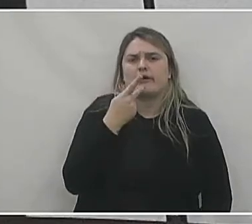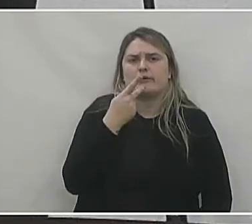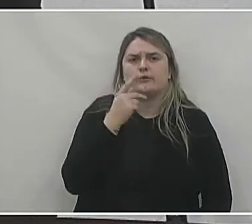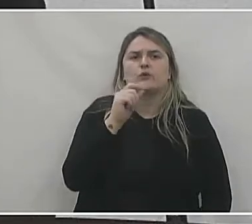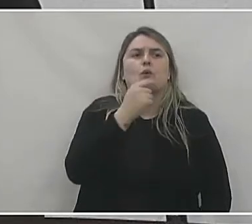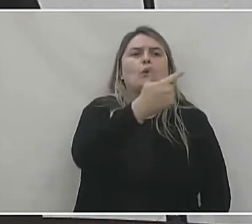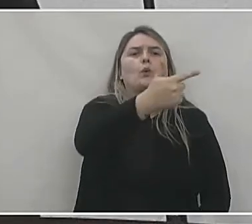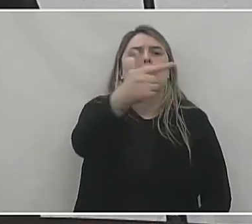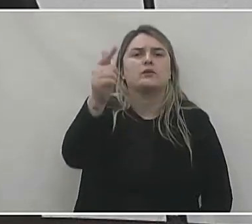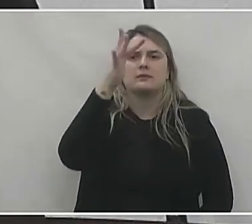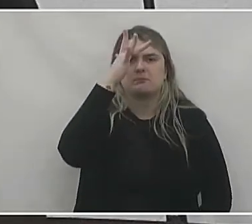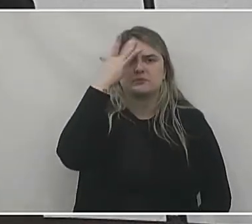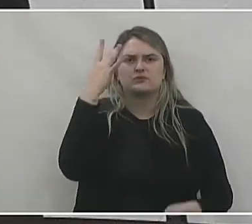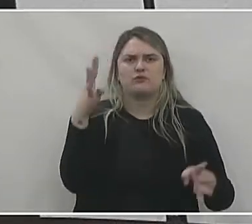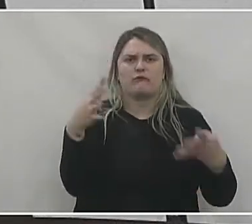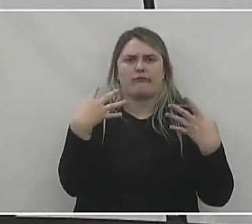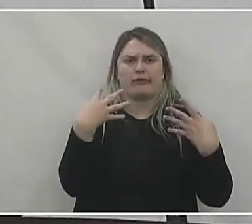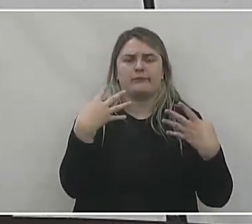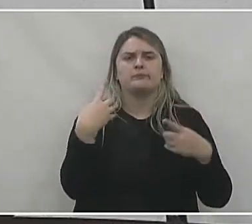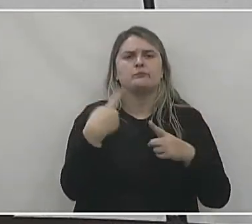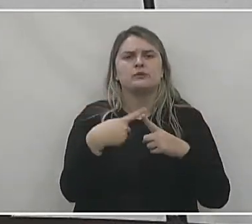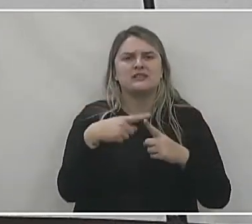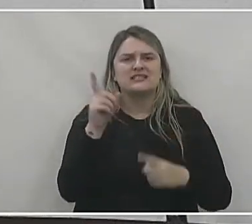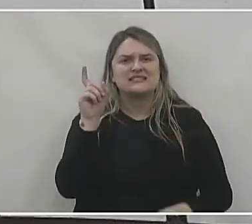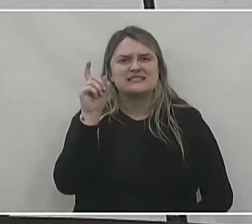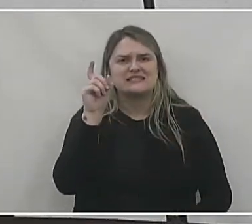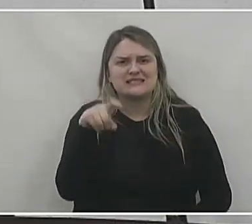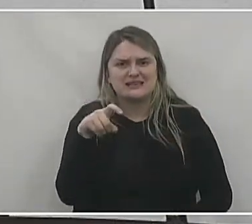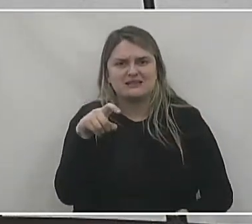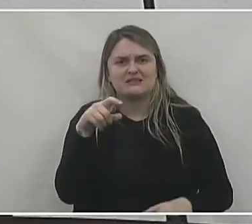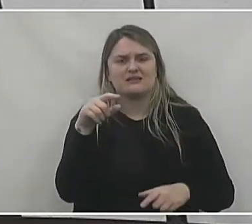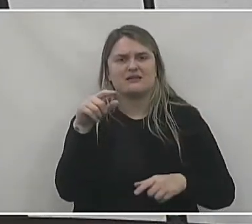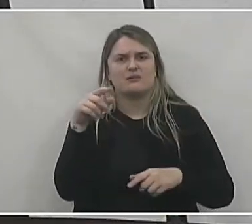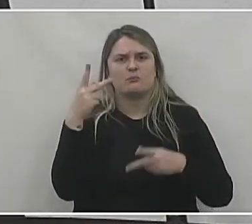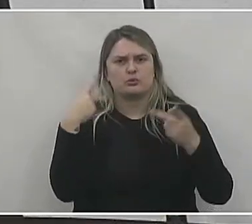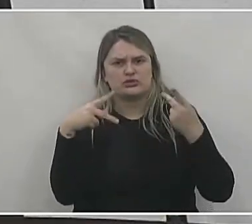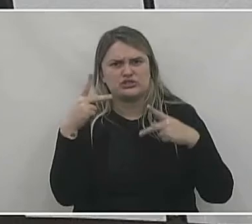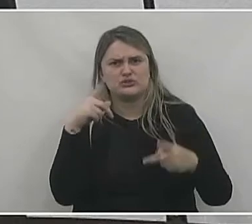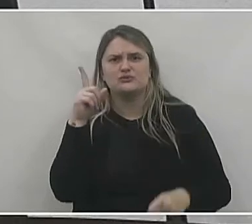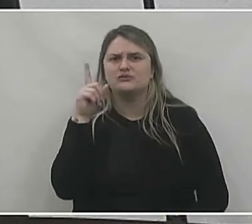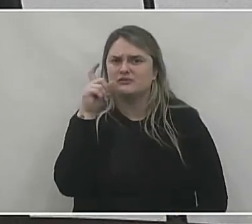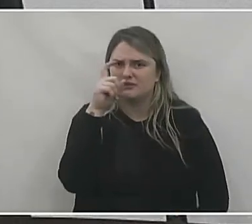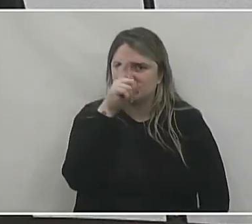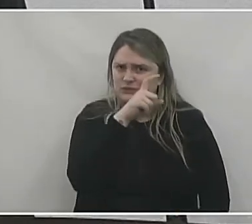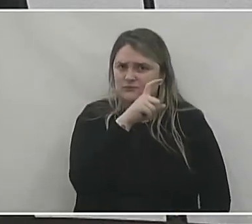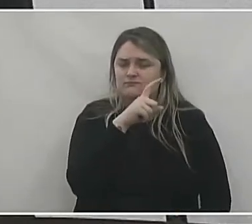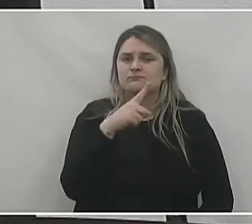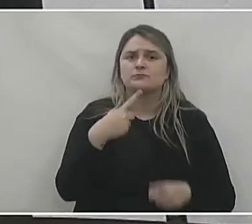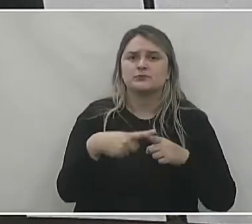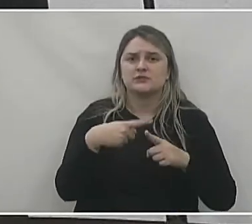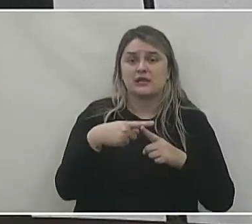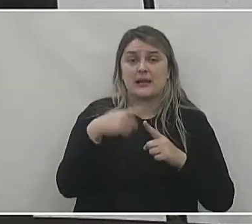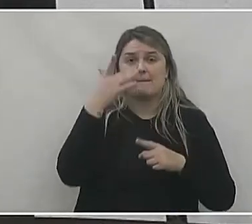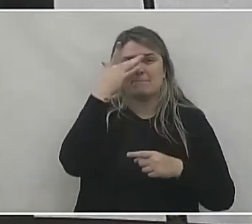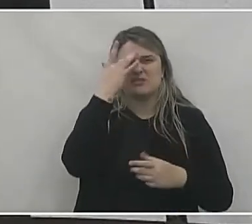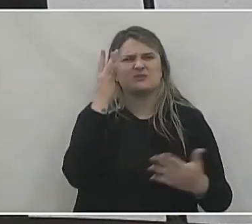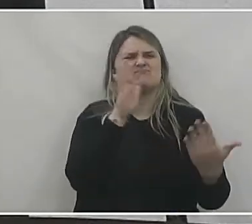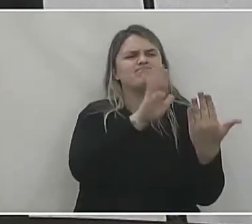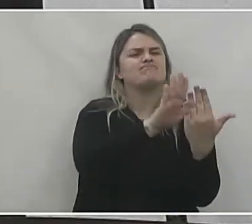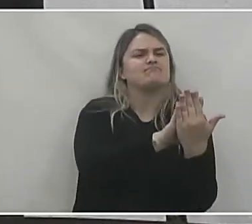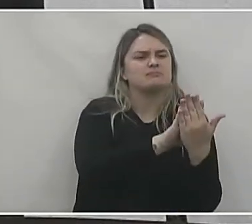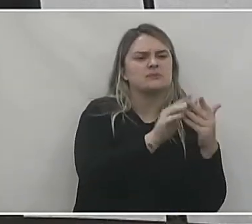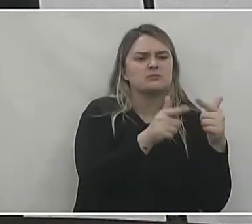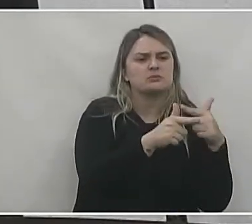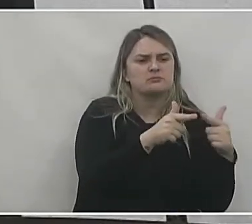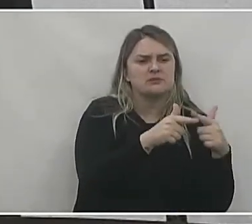que as pessoas que estão nos assistindo. Porque ser legislativo é muito difícil. Porque você se depara com o